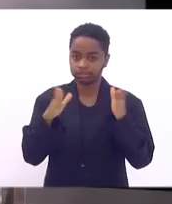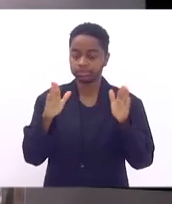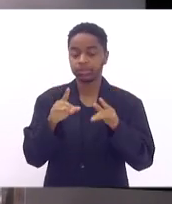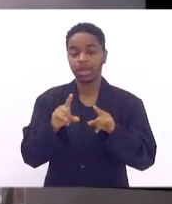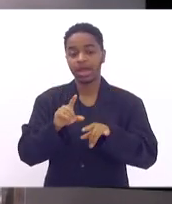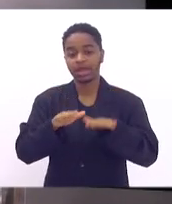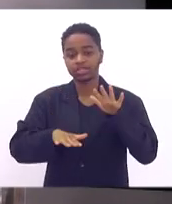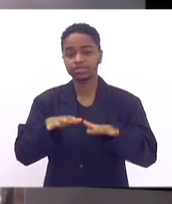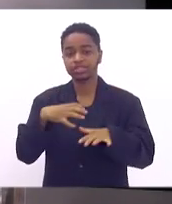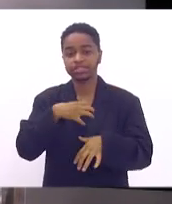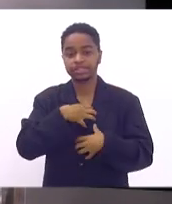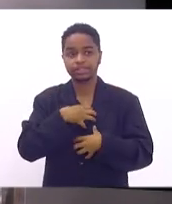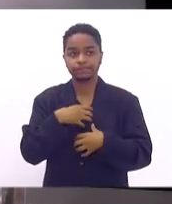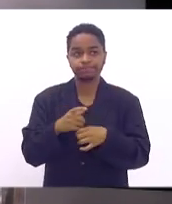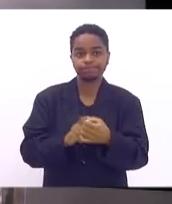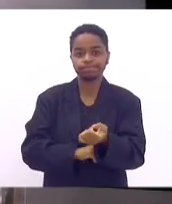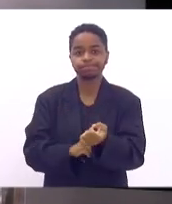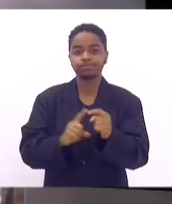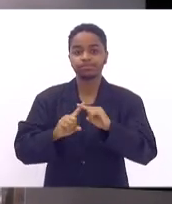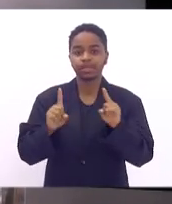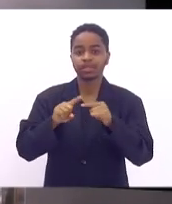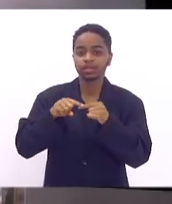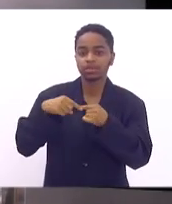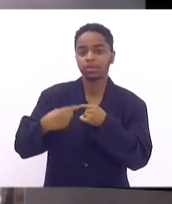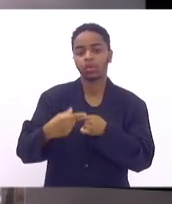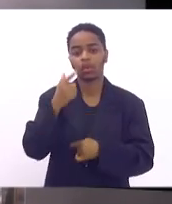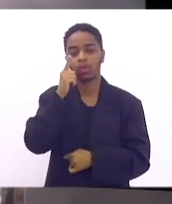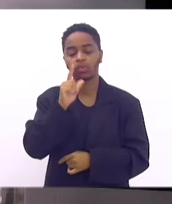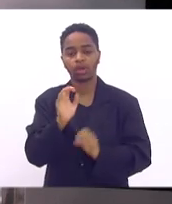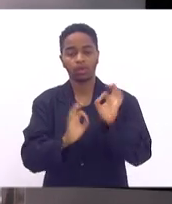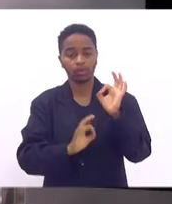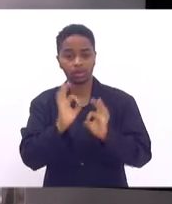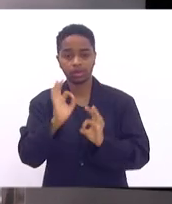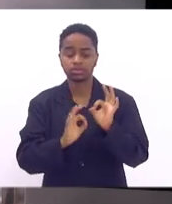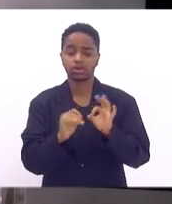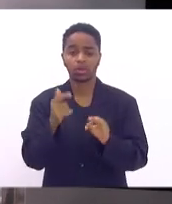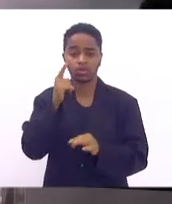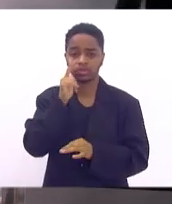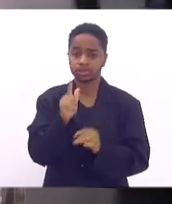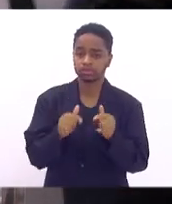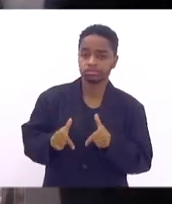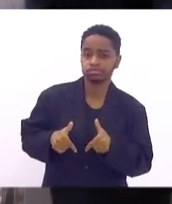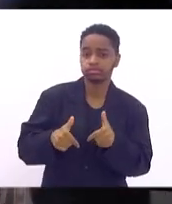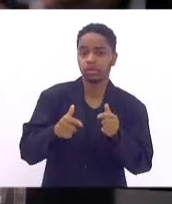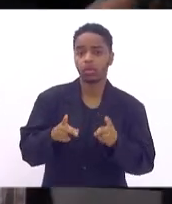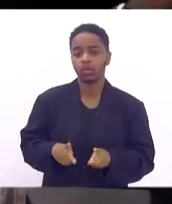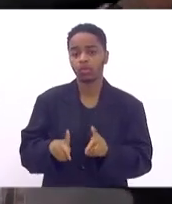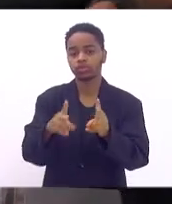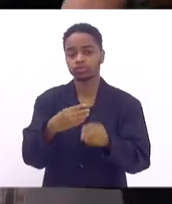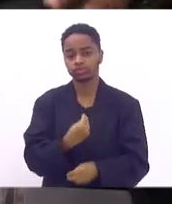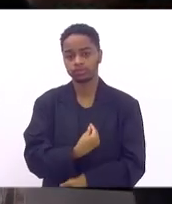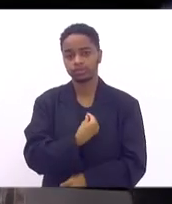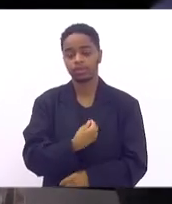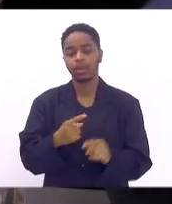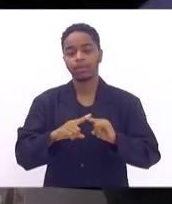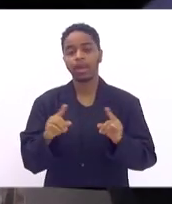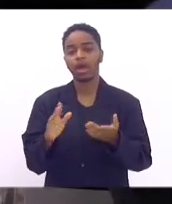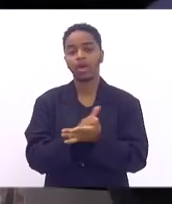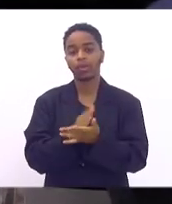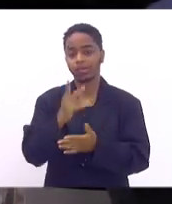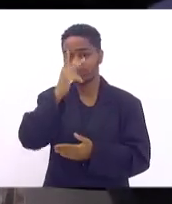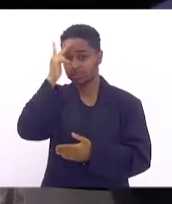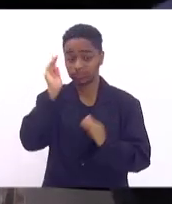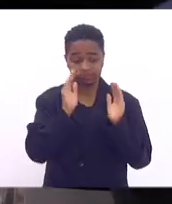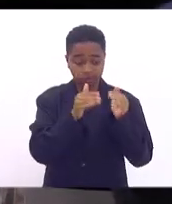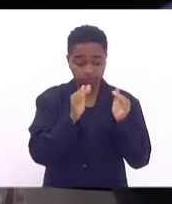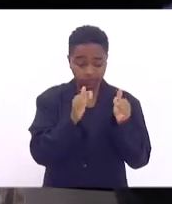abalam com aquele acontecido e depois elas conseguem reorganizar, né, ressignificar aquele acontecimento e seguir. E tem algumas pessoas que se agarram nesse fato e